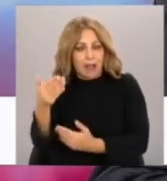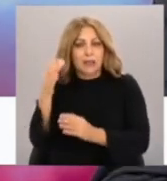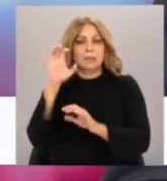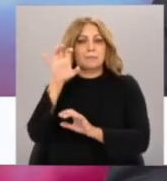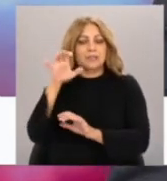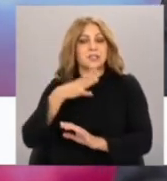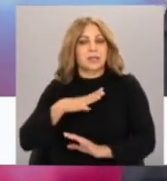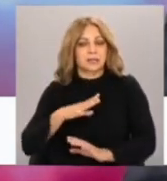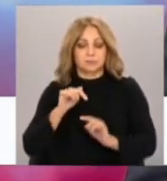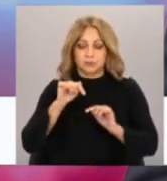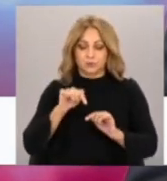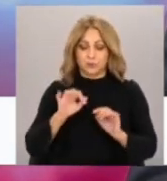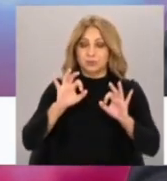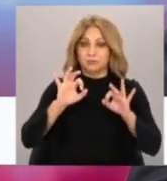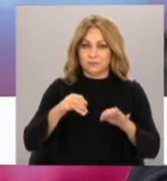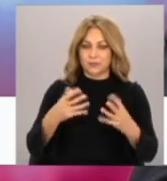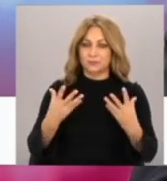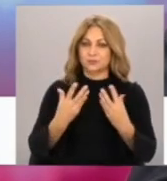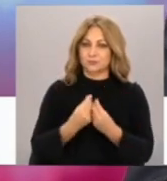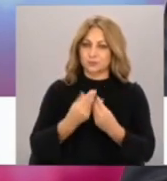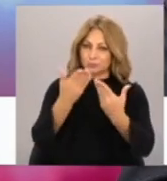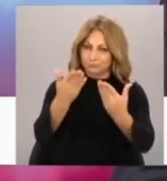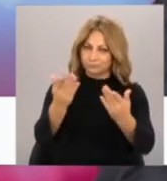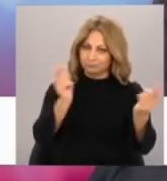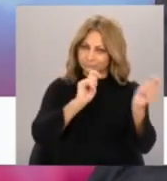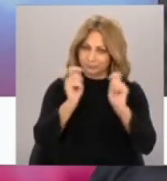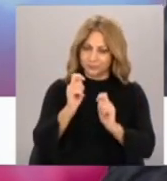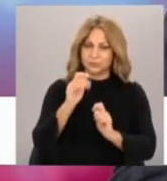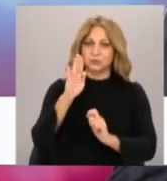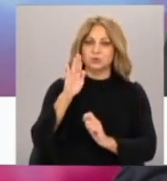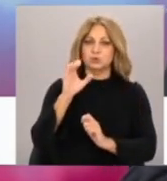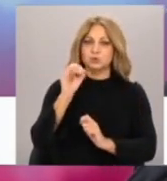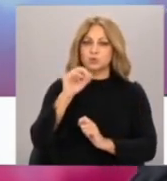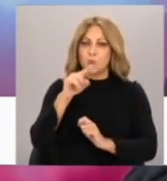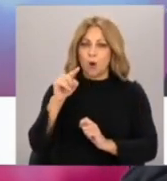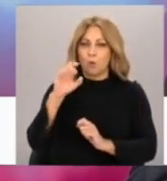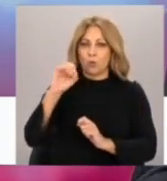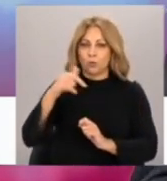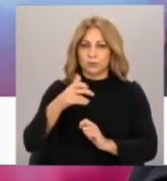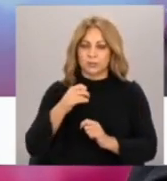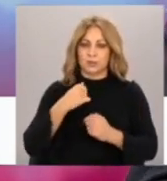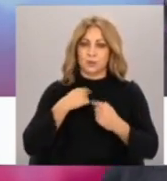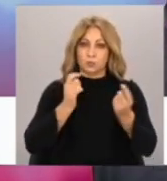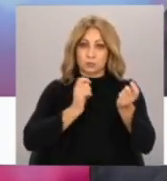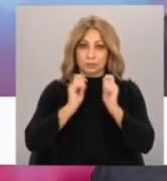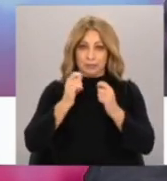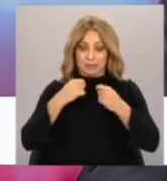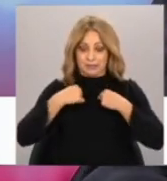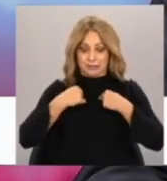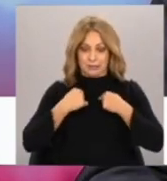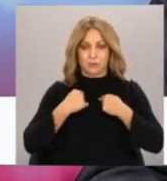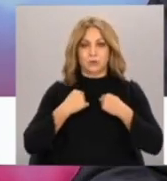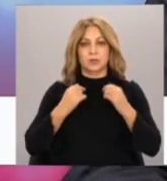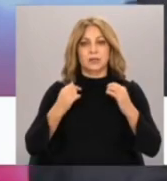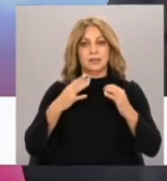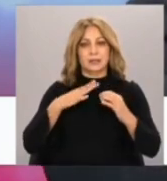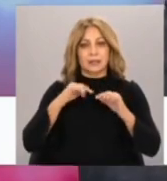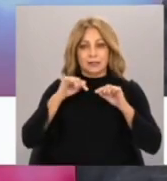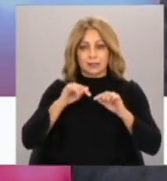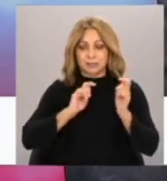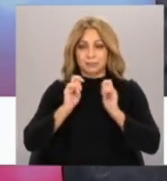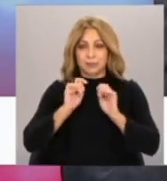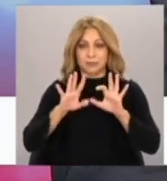terminou hoje Com muito gosto conjunto transfigueiredo combate que é do meu lado quero que sejar como os outros